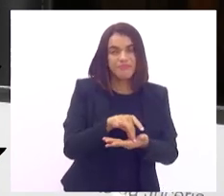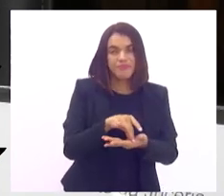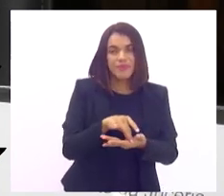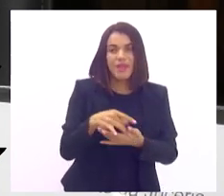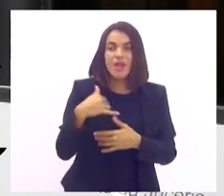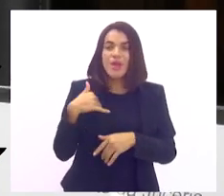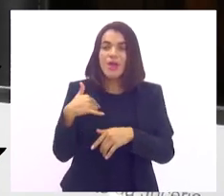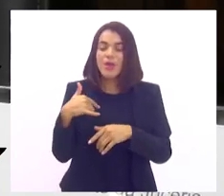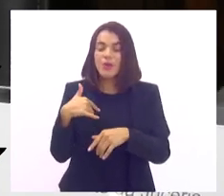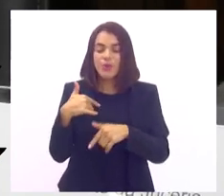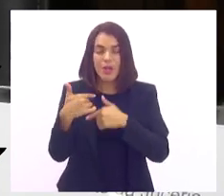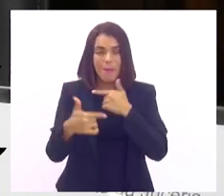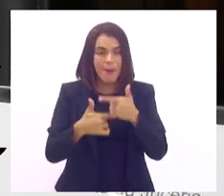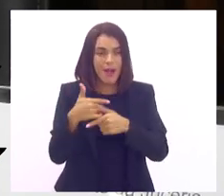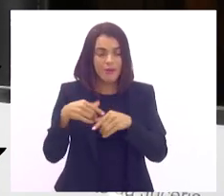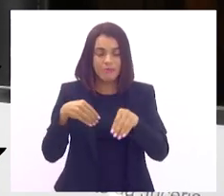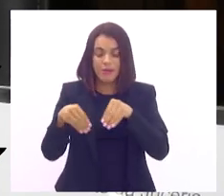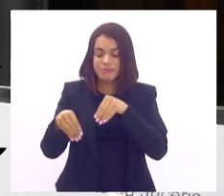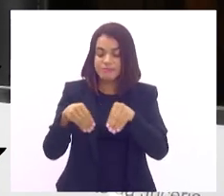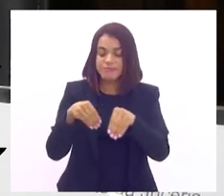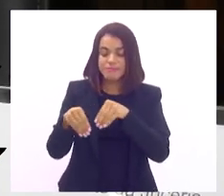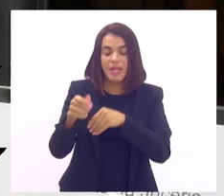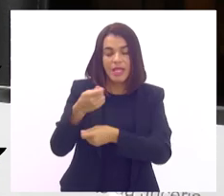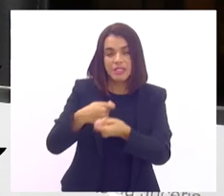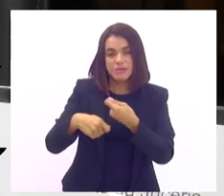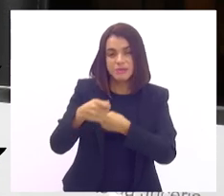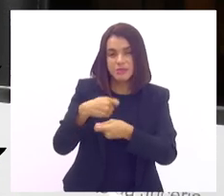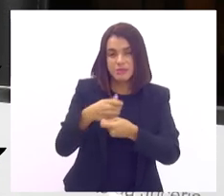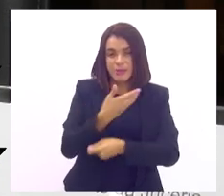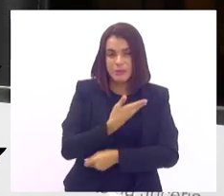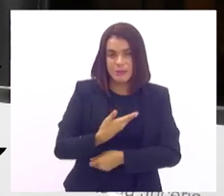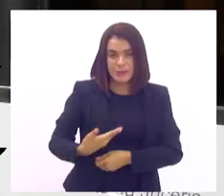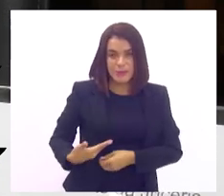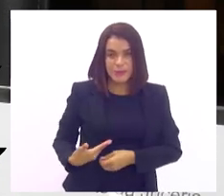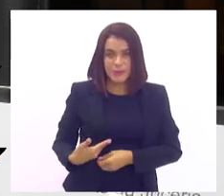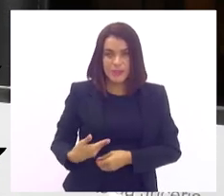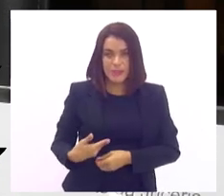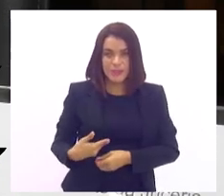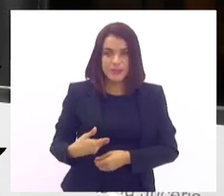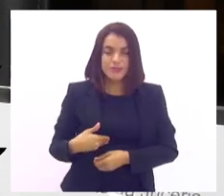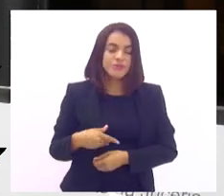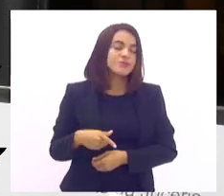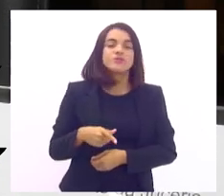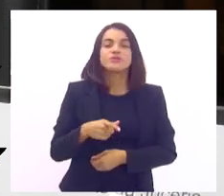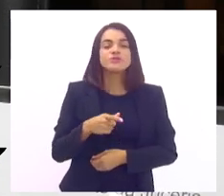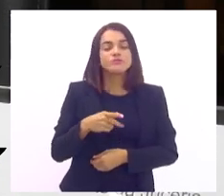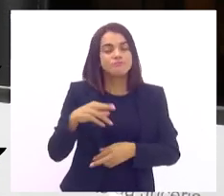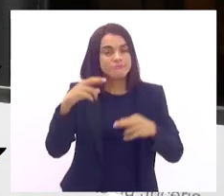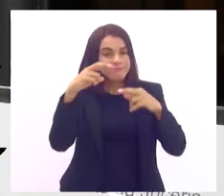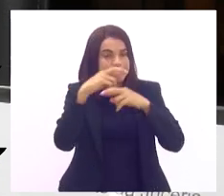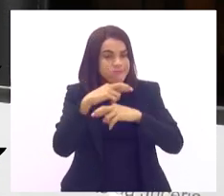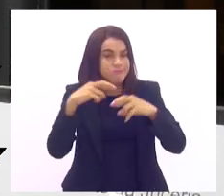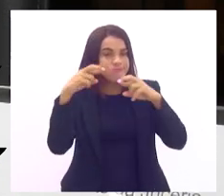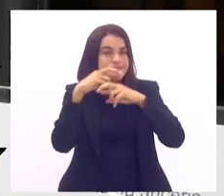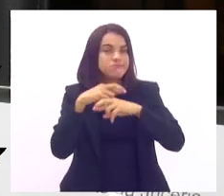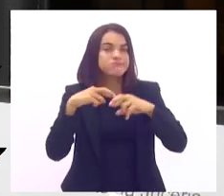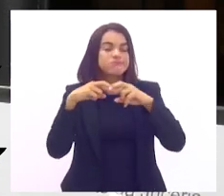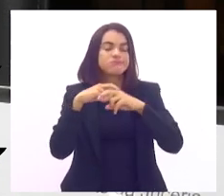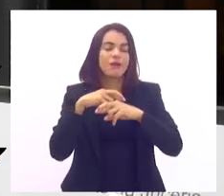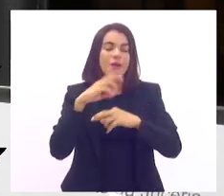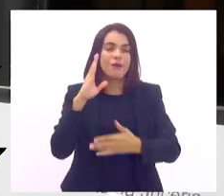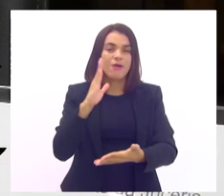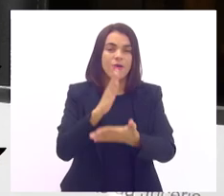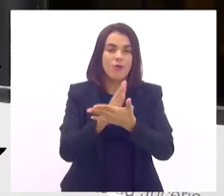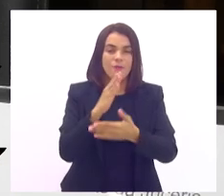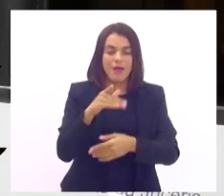trabalho da Controladoria é um trabalho essencial à administração pública, de combate à corrupção, de controle dos gastos públicos. E